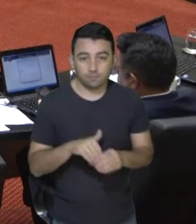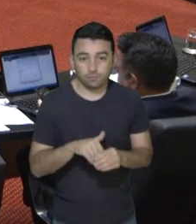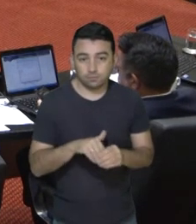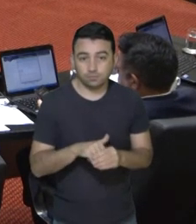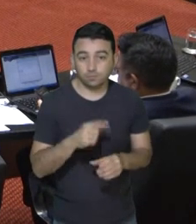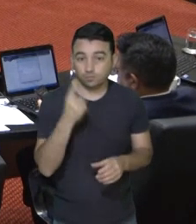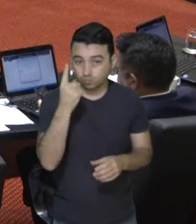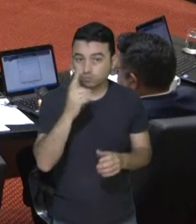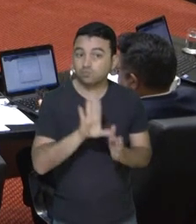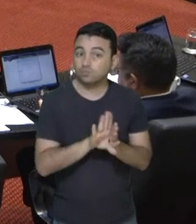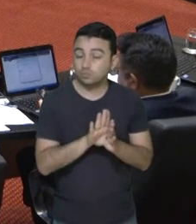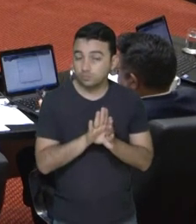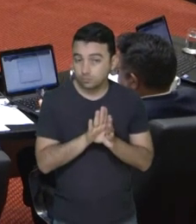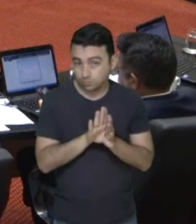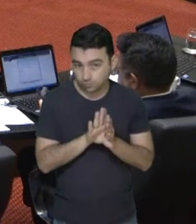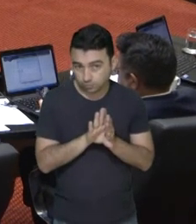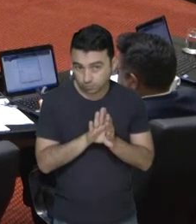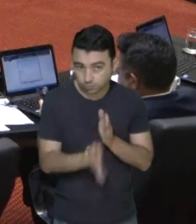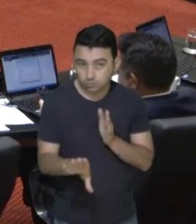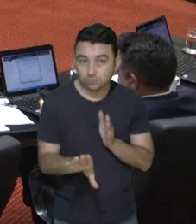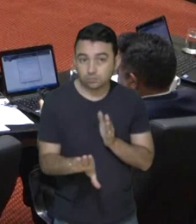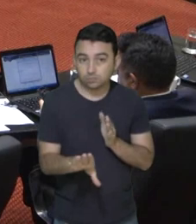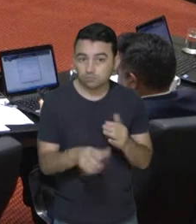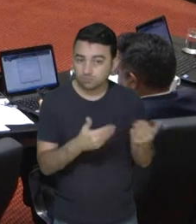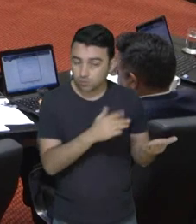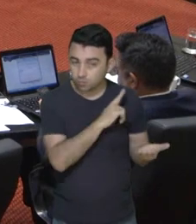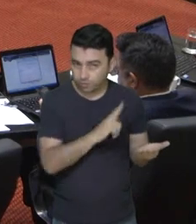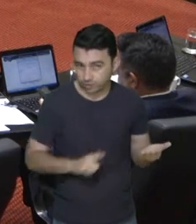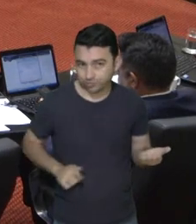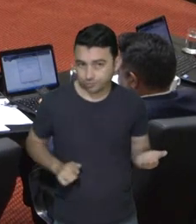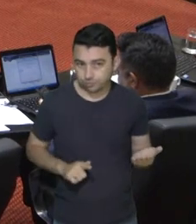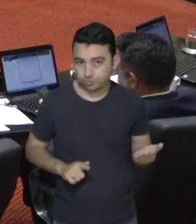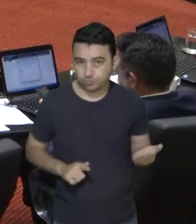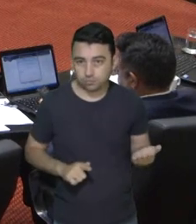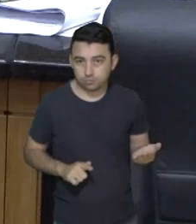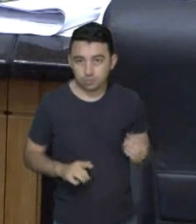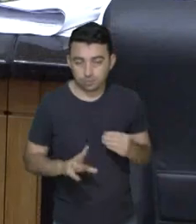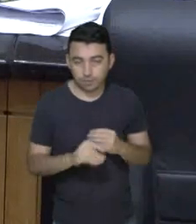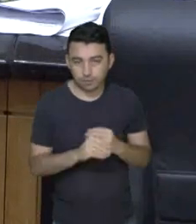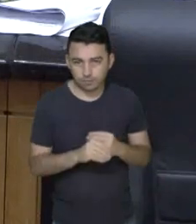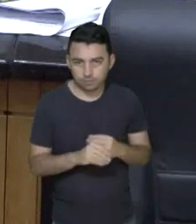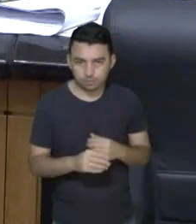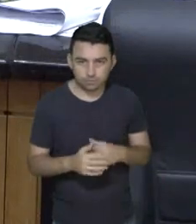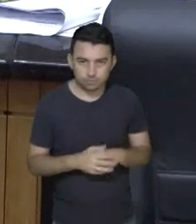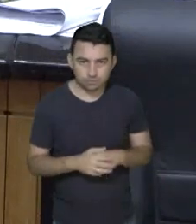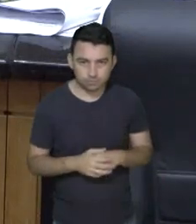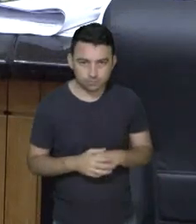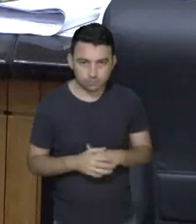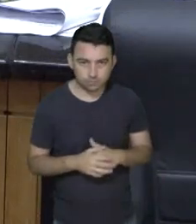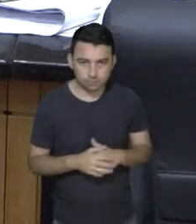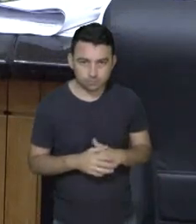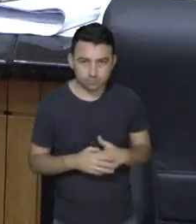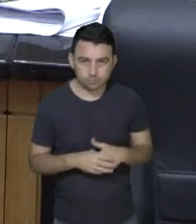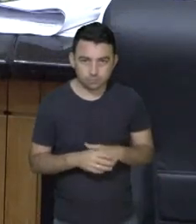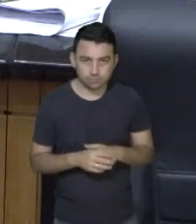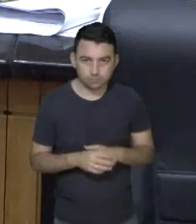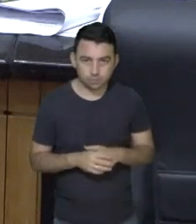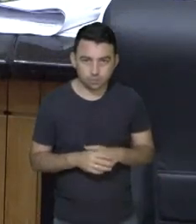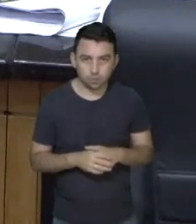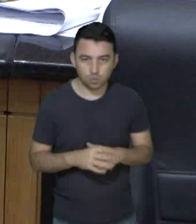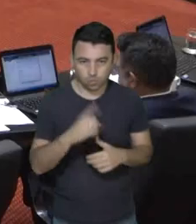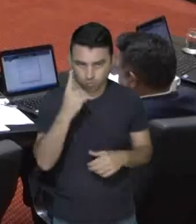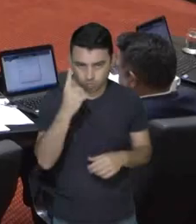exclui o fato do governo indicar. Que é a emenda, exato. Certo? Defensor, 2 é governo. Isso, ok, então é